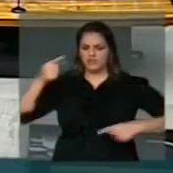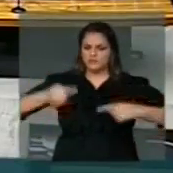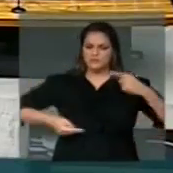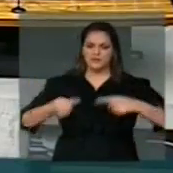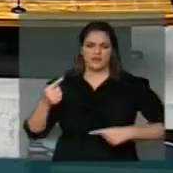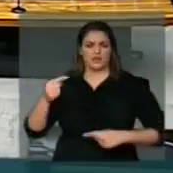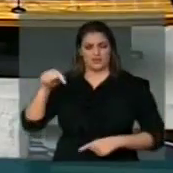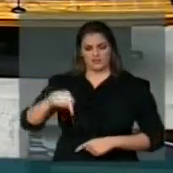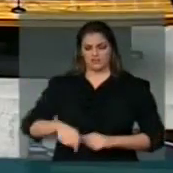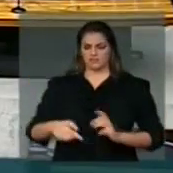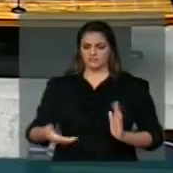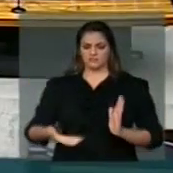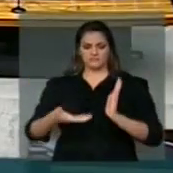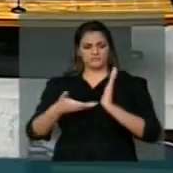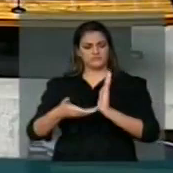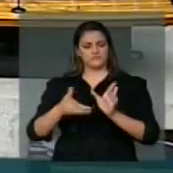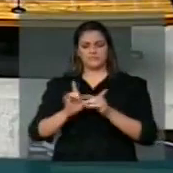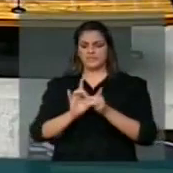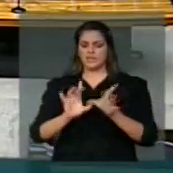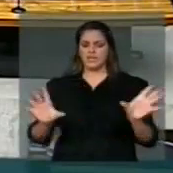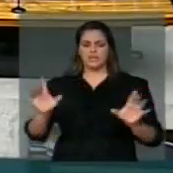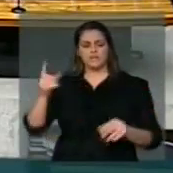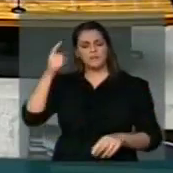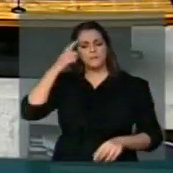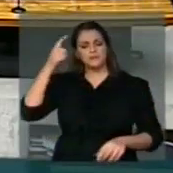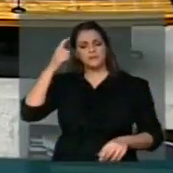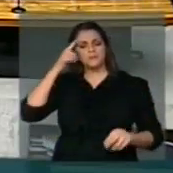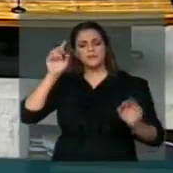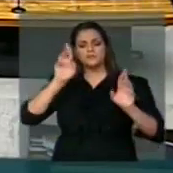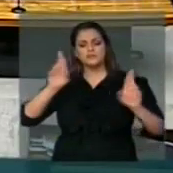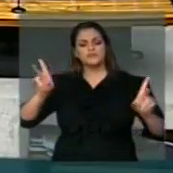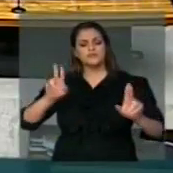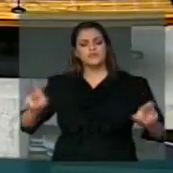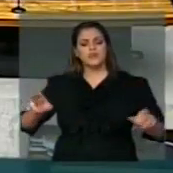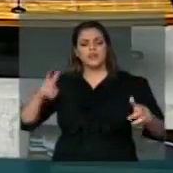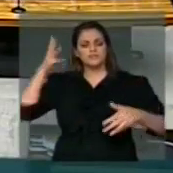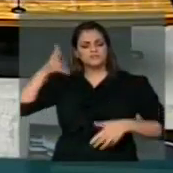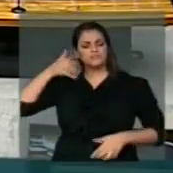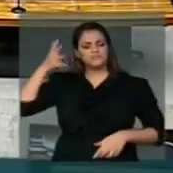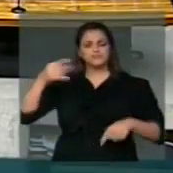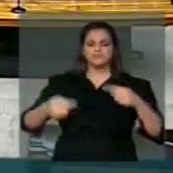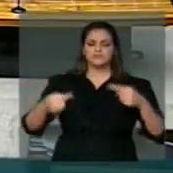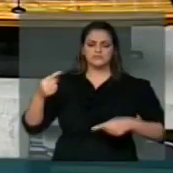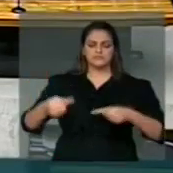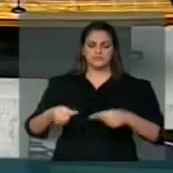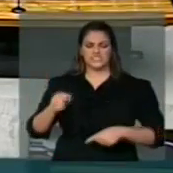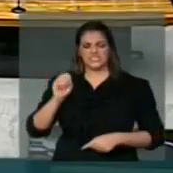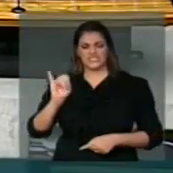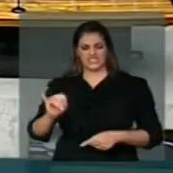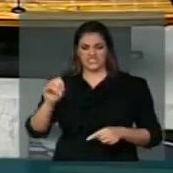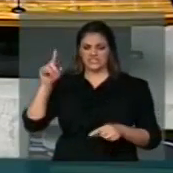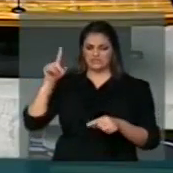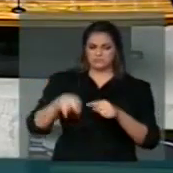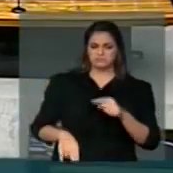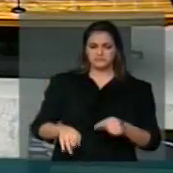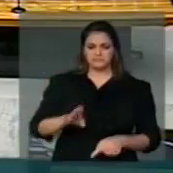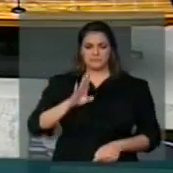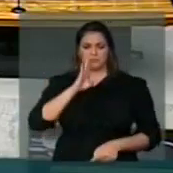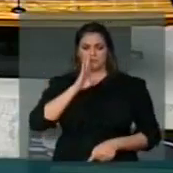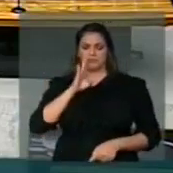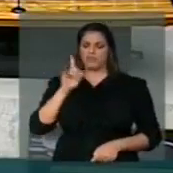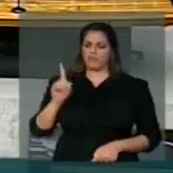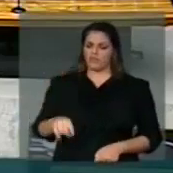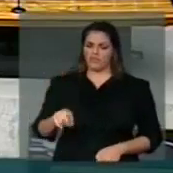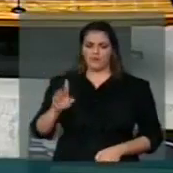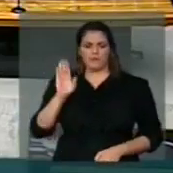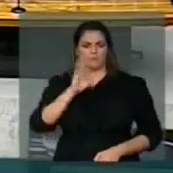é a casa da discussão de pensamentos contrários. A omissão e a ausência é